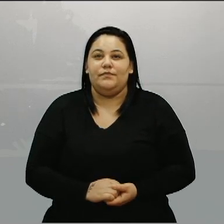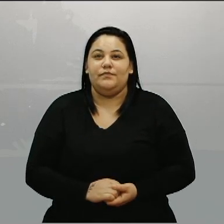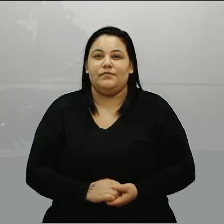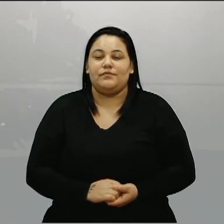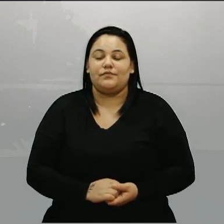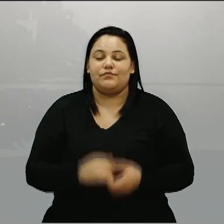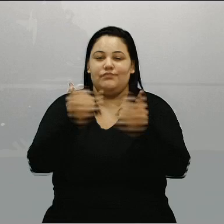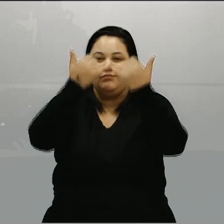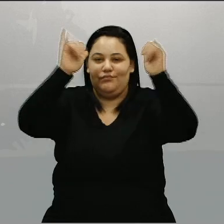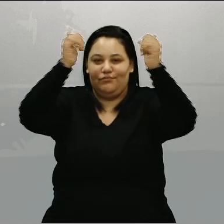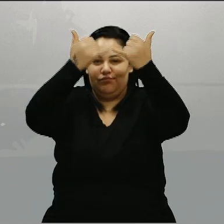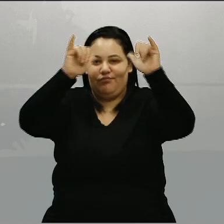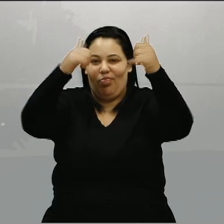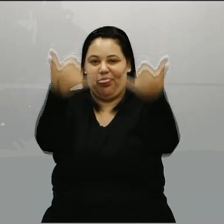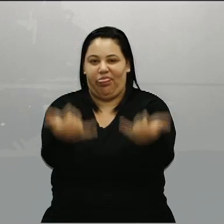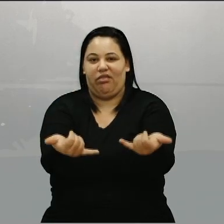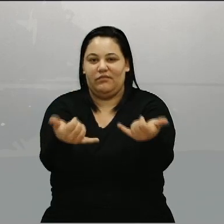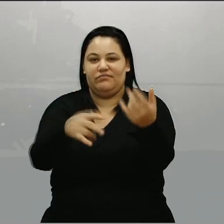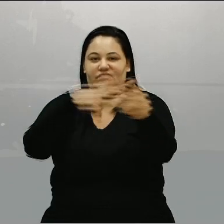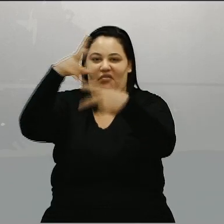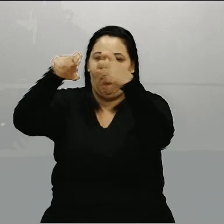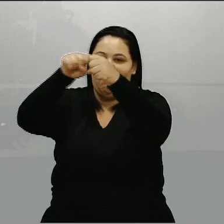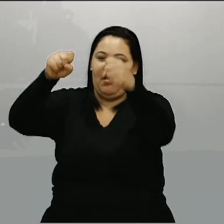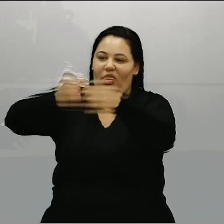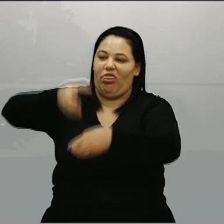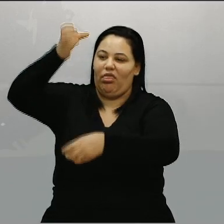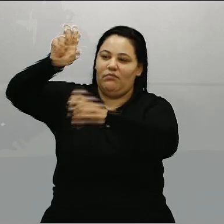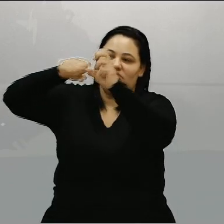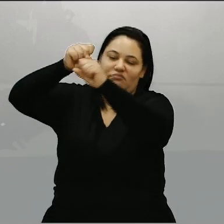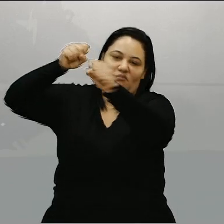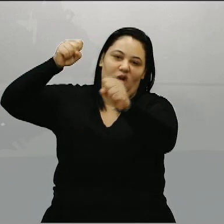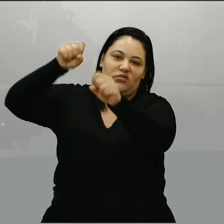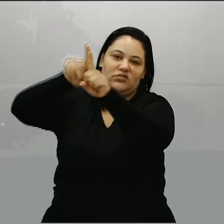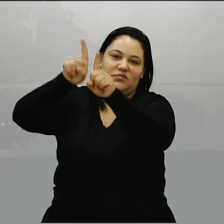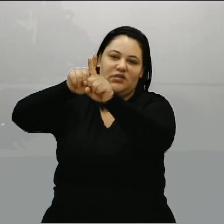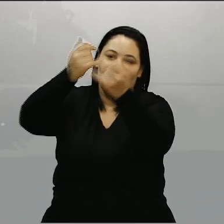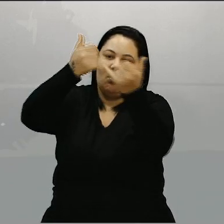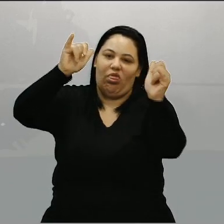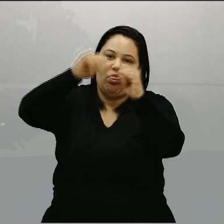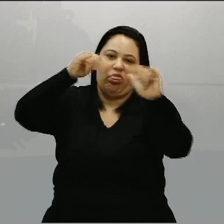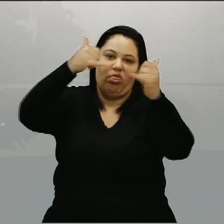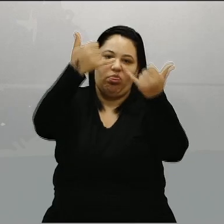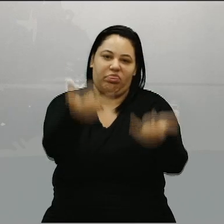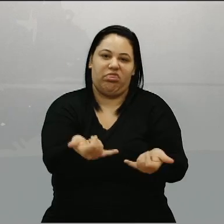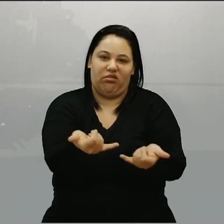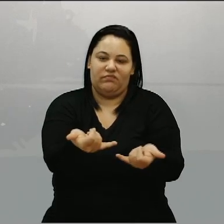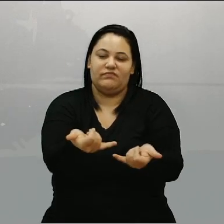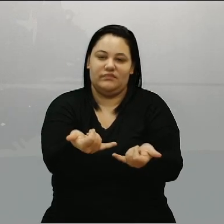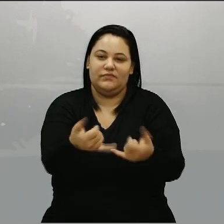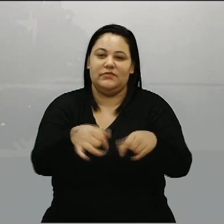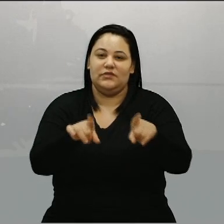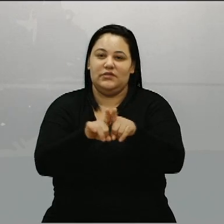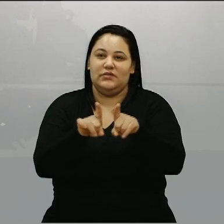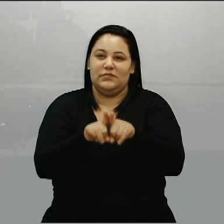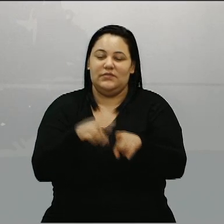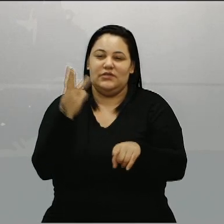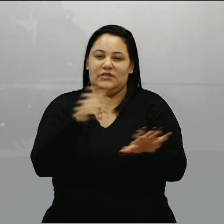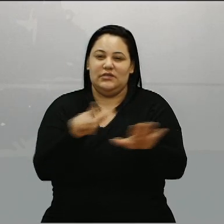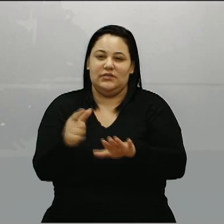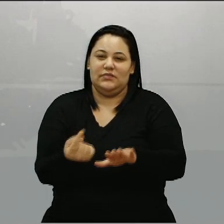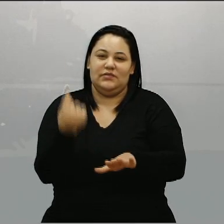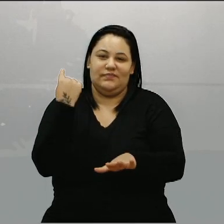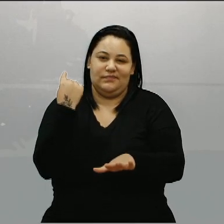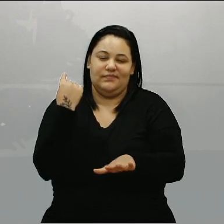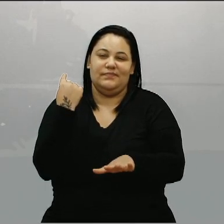Fios caídos, fios amarrados em postes, fios soltos. Inclusive, umas 3 semanas